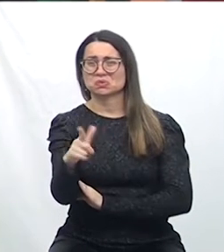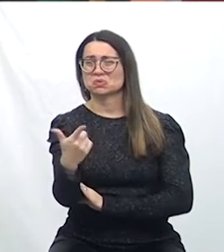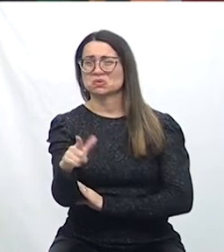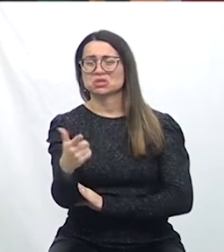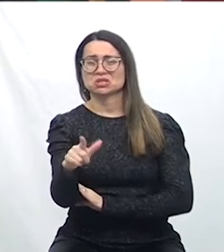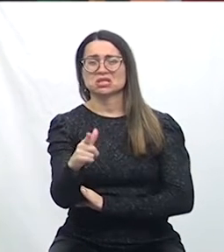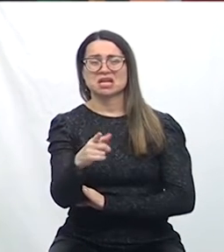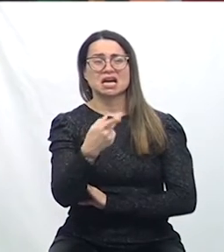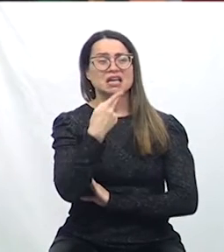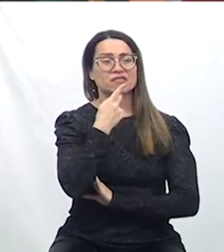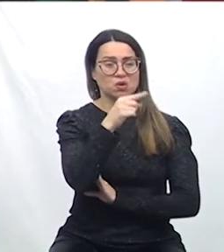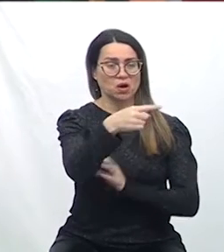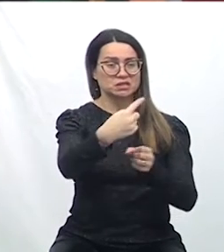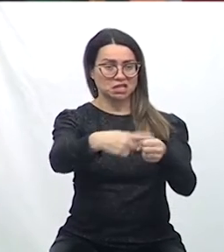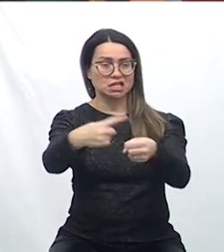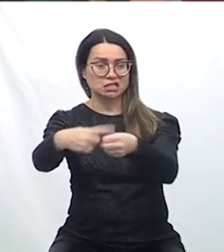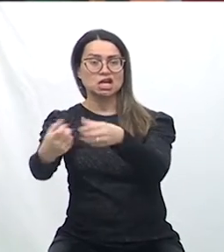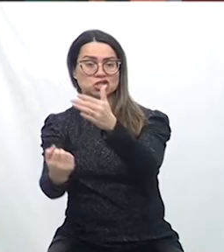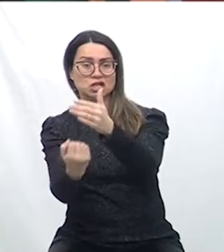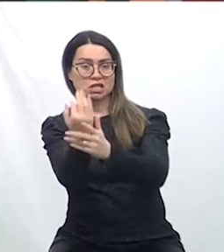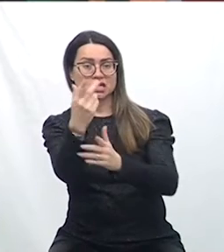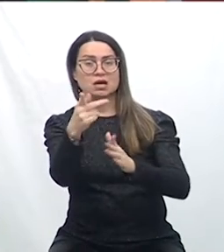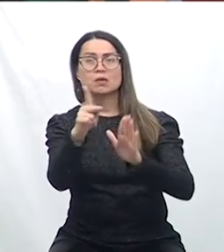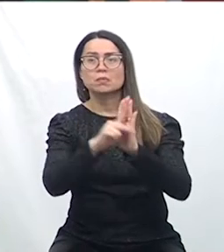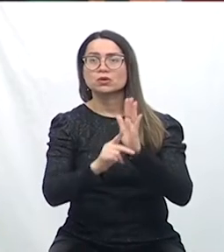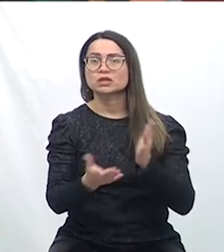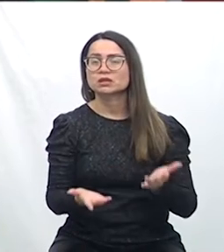os municípios os projetos,